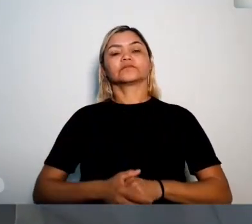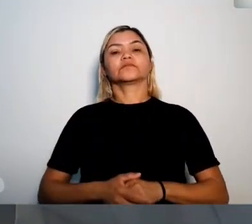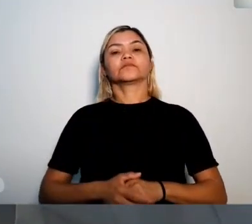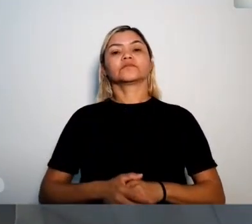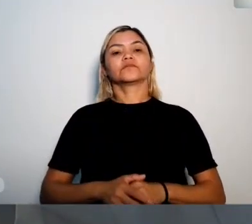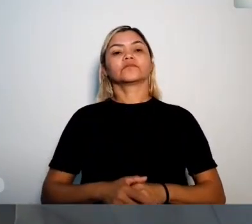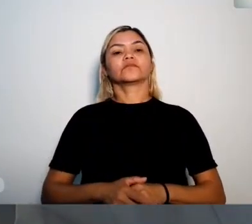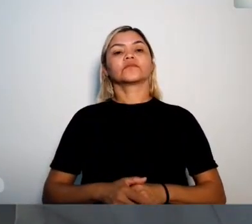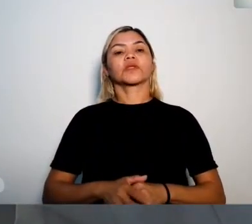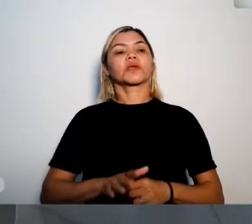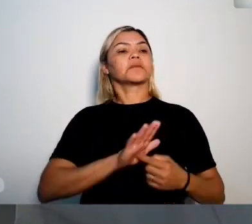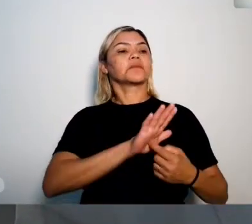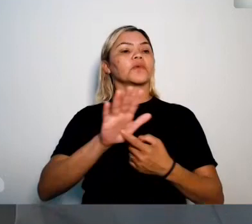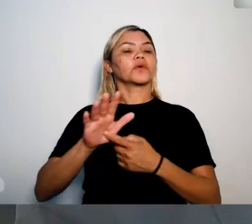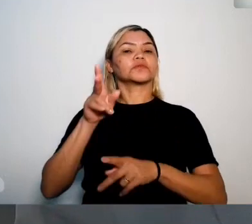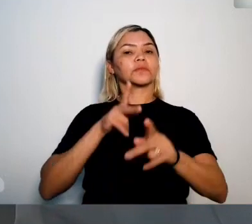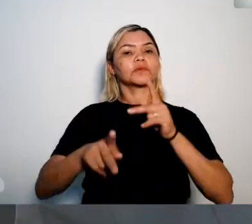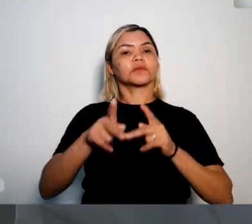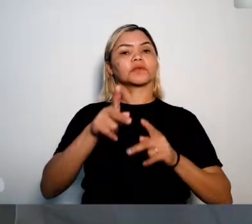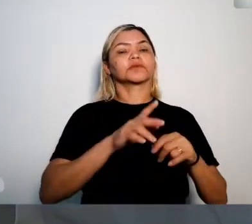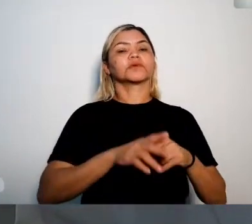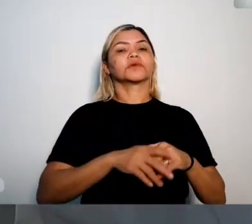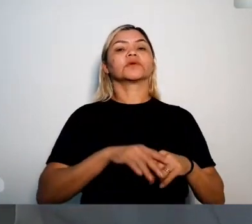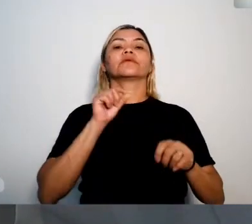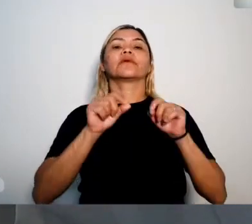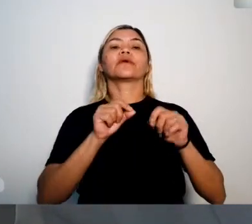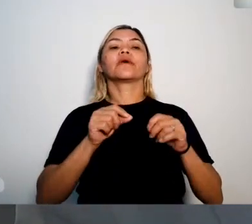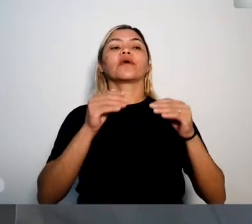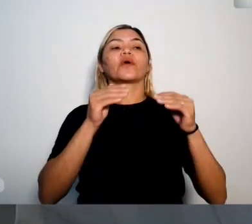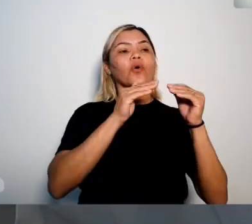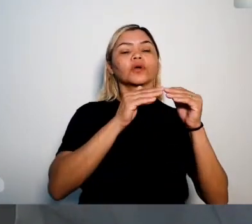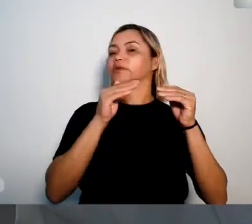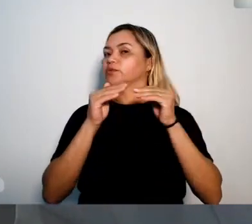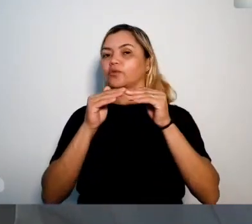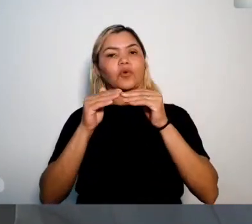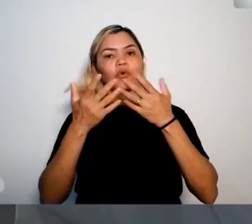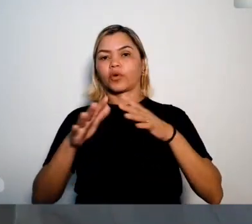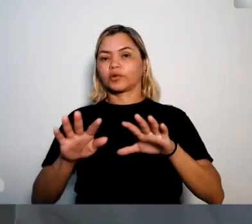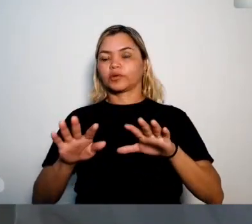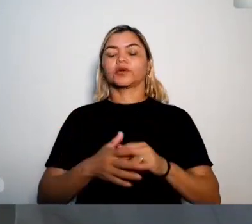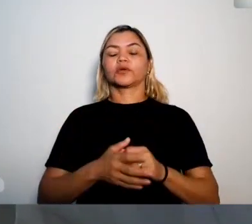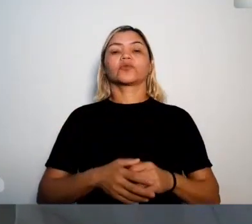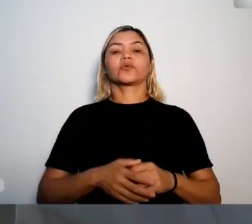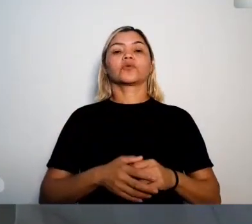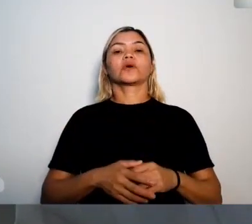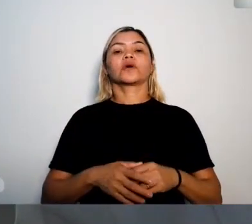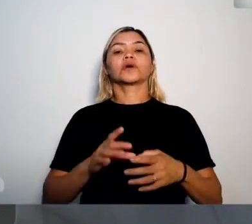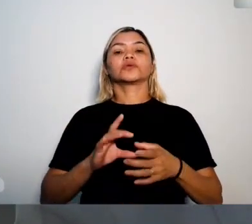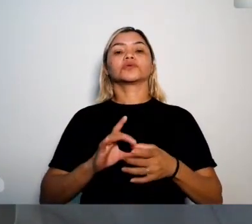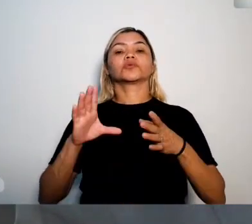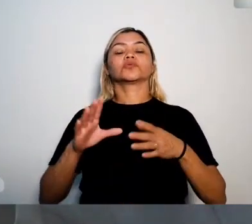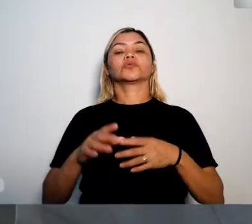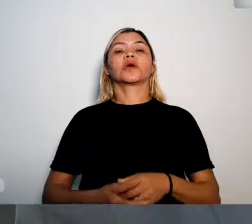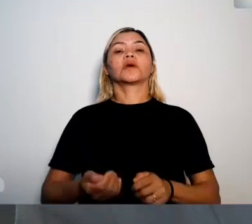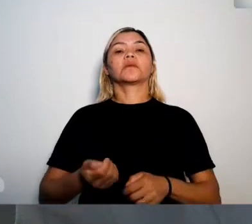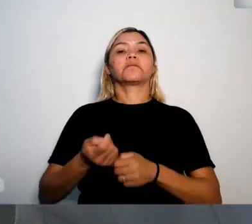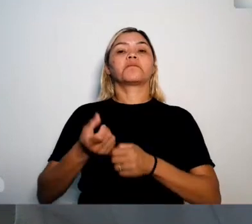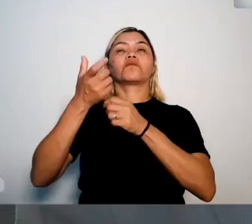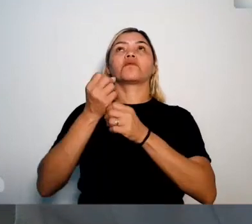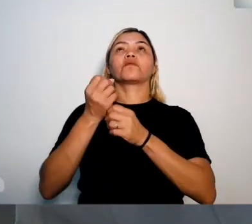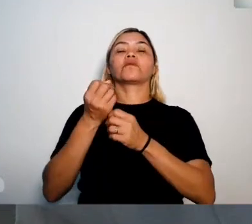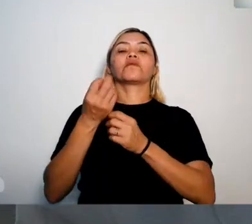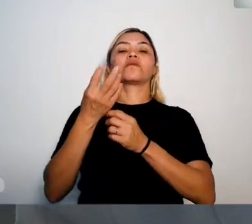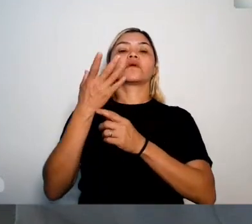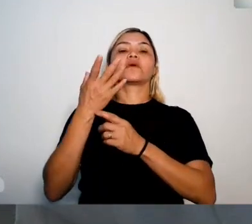para a população quem é a favor e quem é contra a soltura de fogos de artifícios no município de